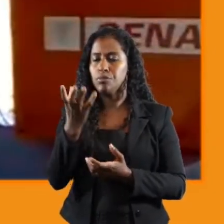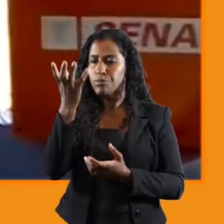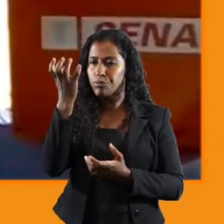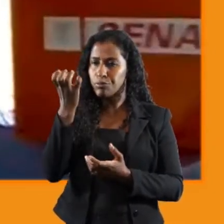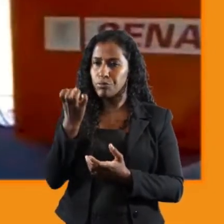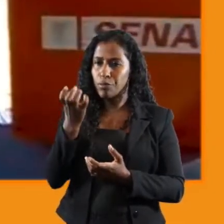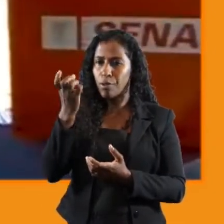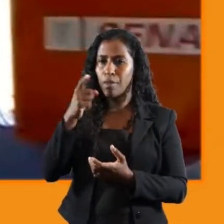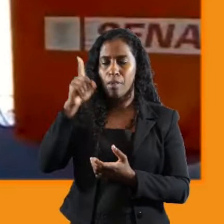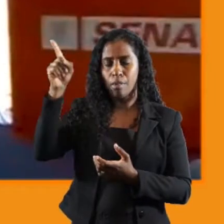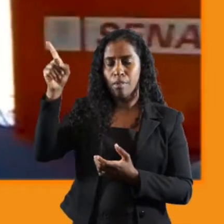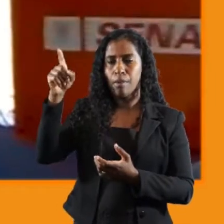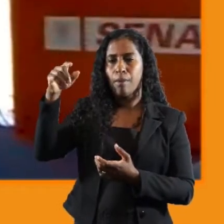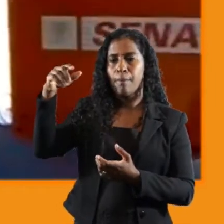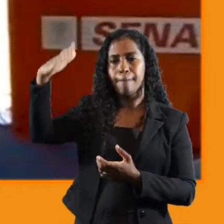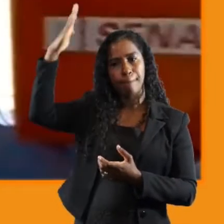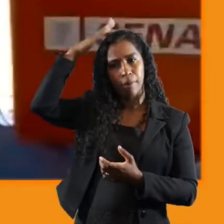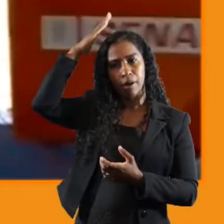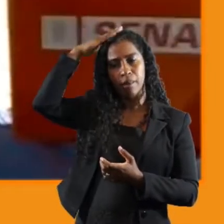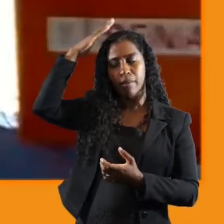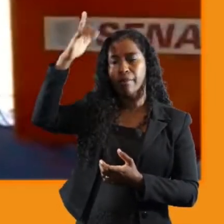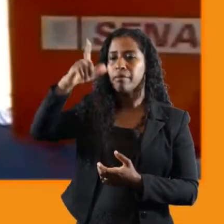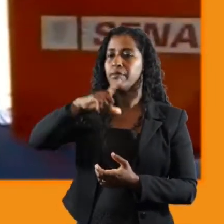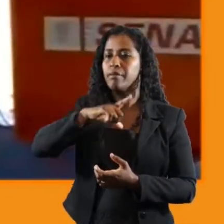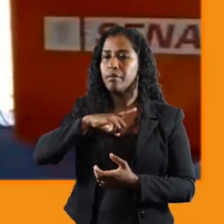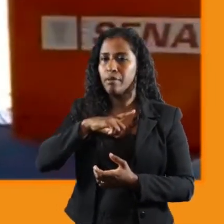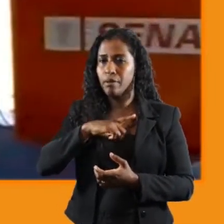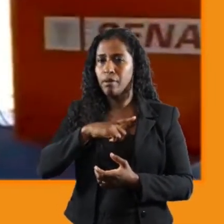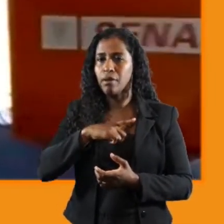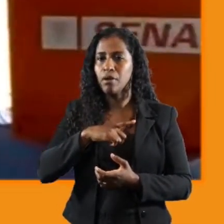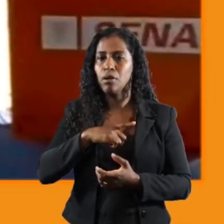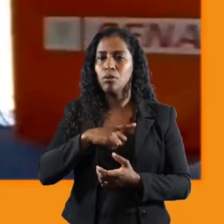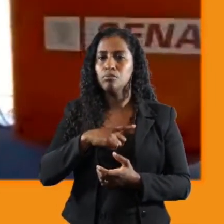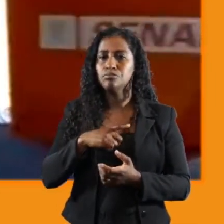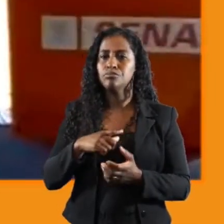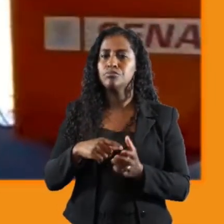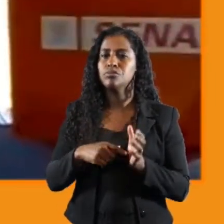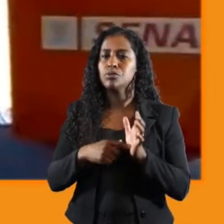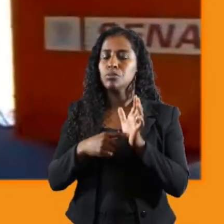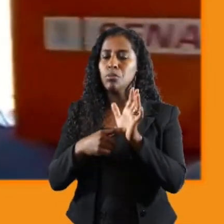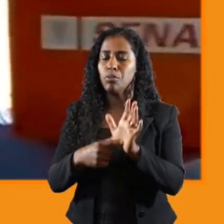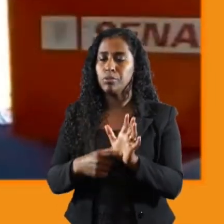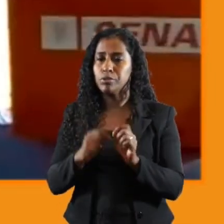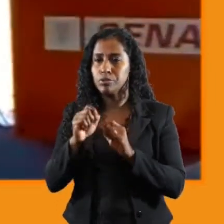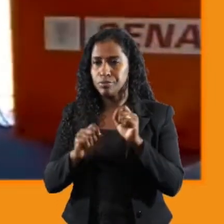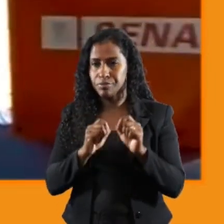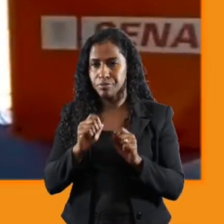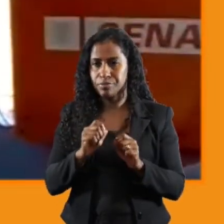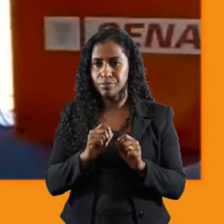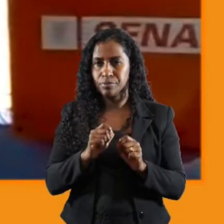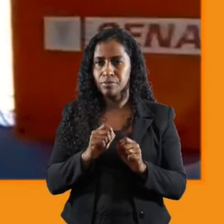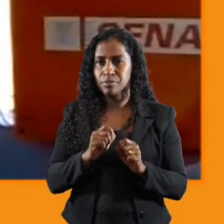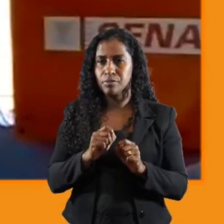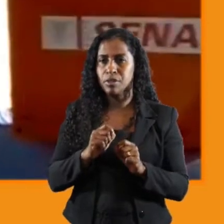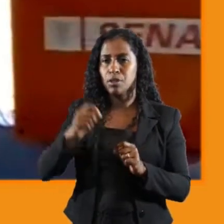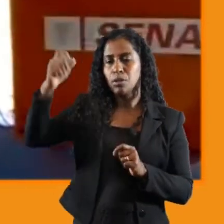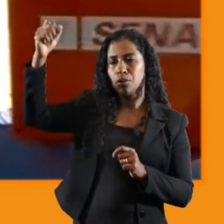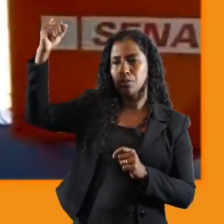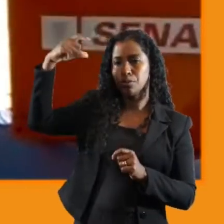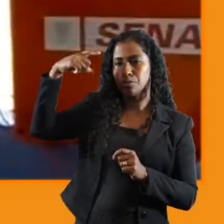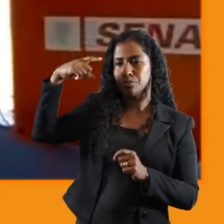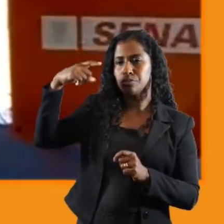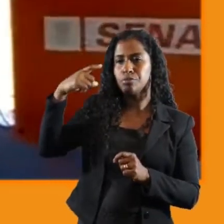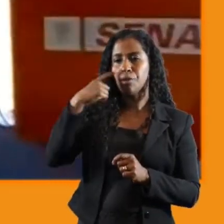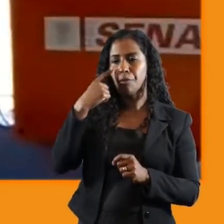Paraná, em Paranaguá, você tem boias, essas boias de sinalização para navios. Então tem uma lâmpada e como